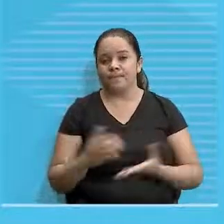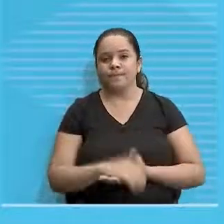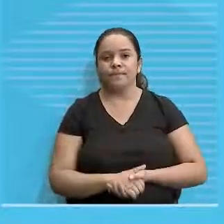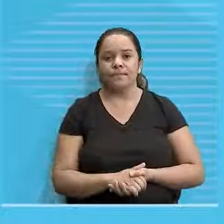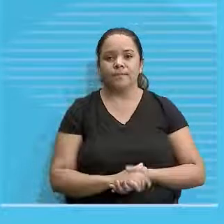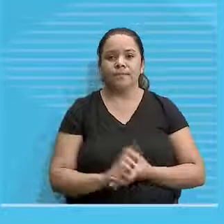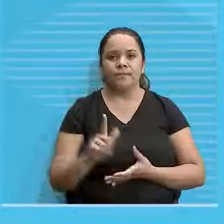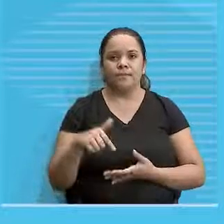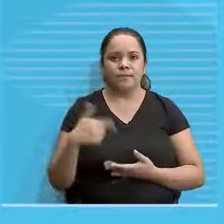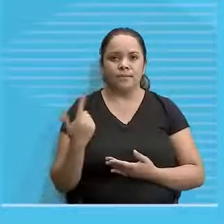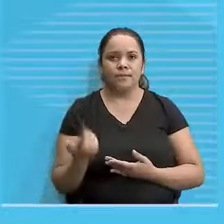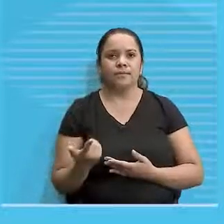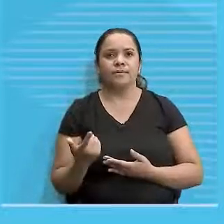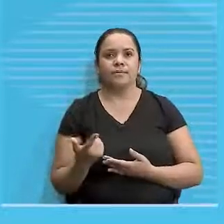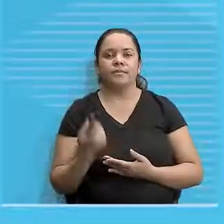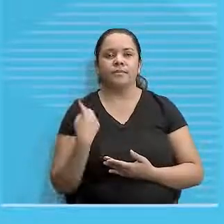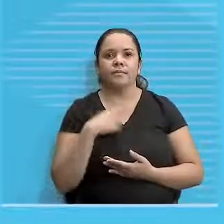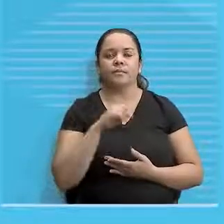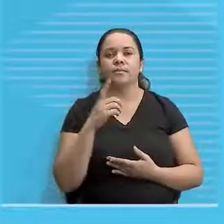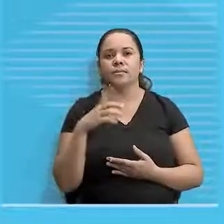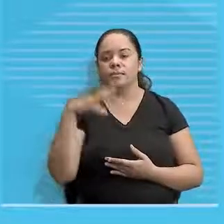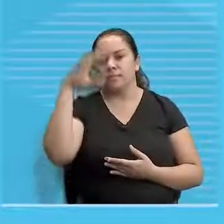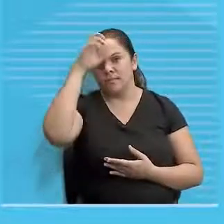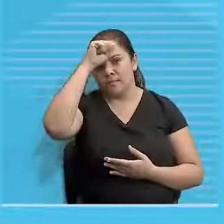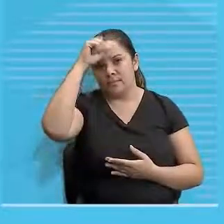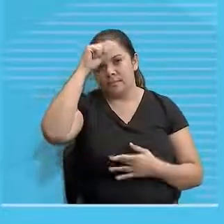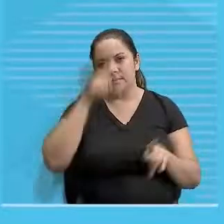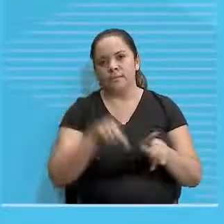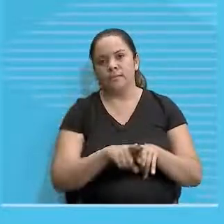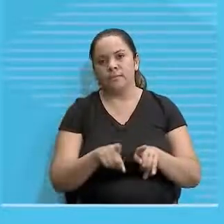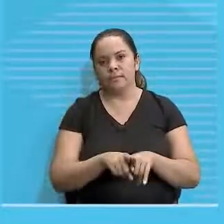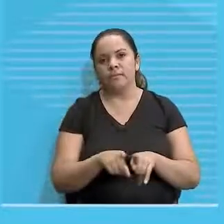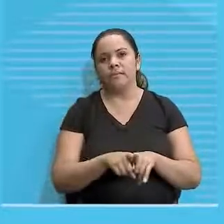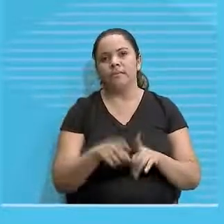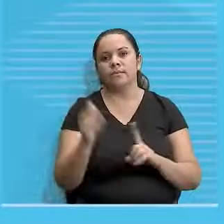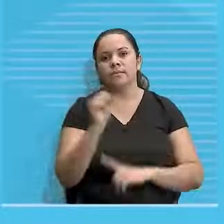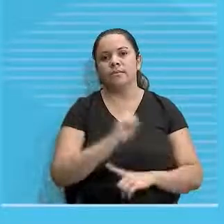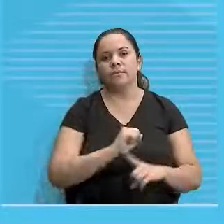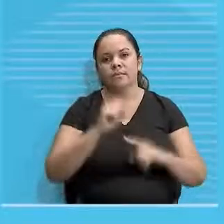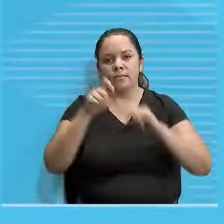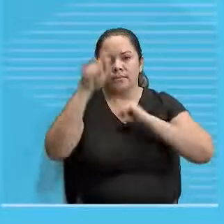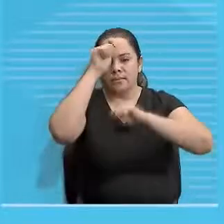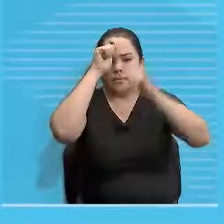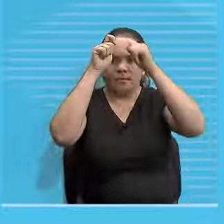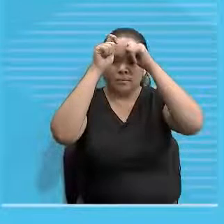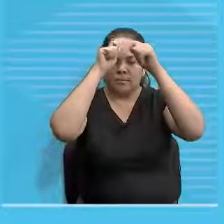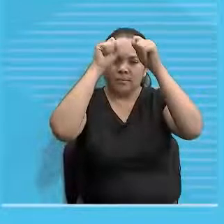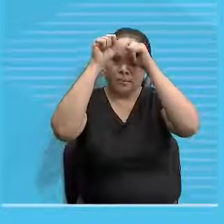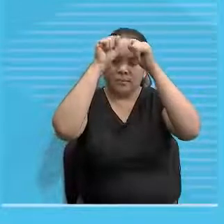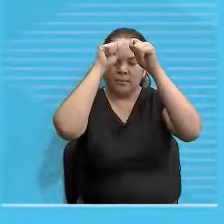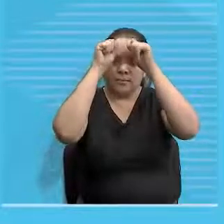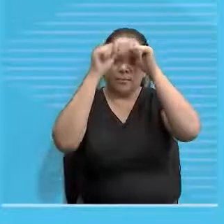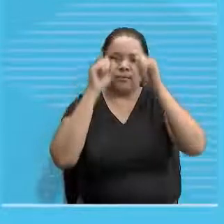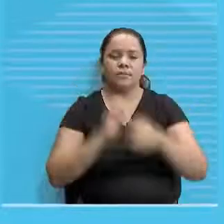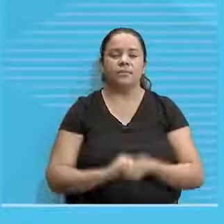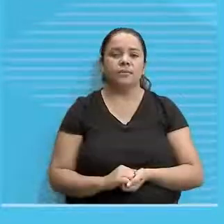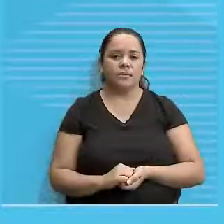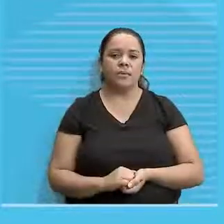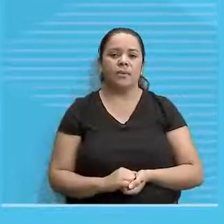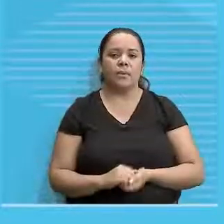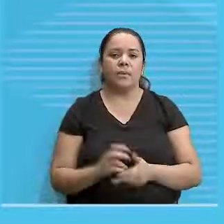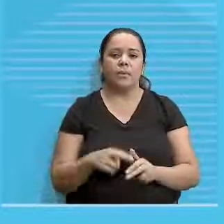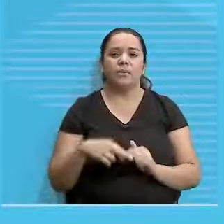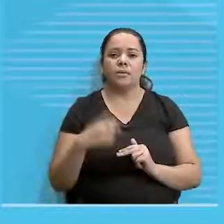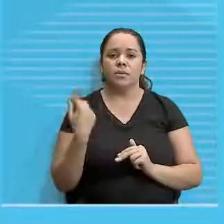aprende isso também lá na sociologia, sobre socialização. Então, por isso que a gente estudou muito